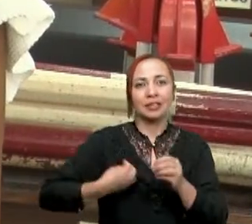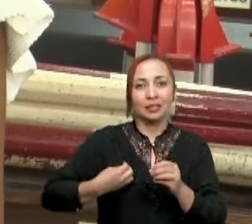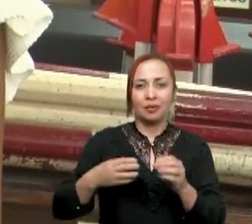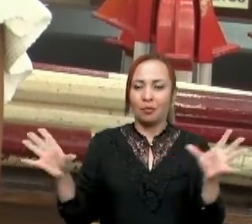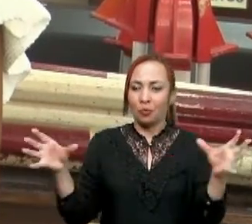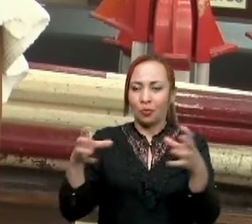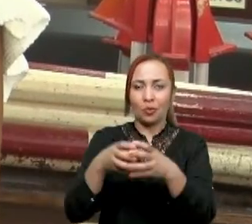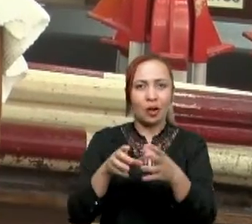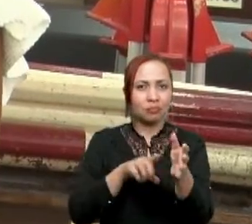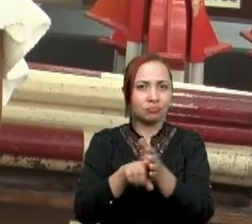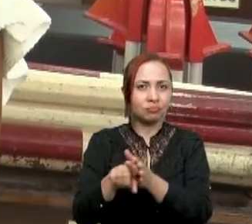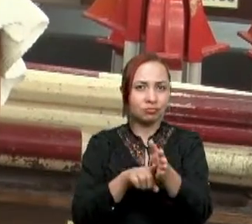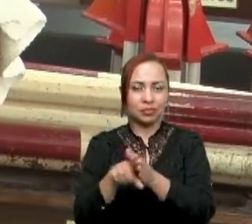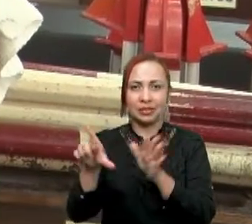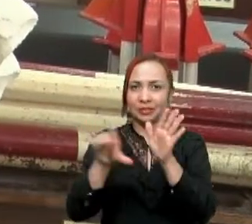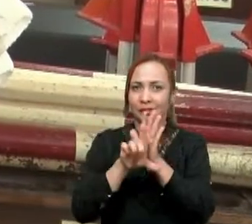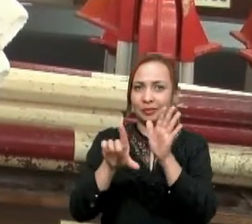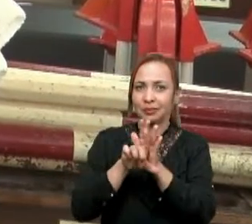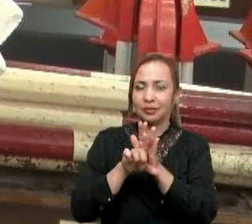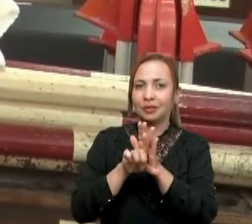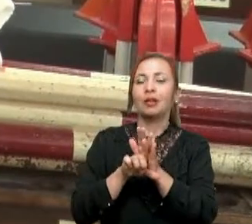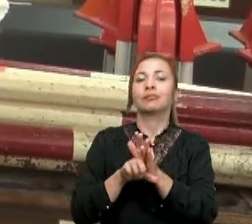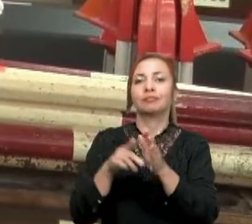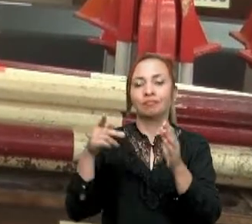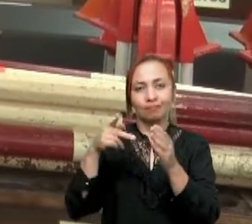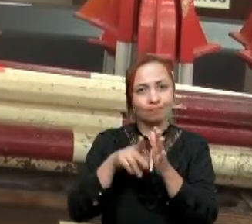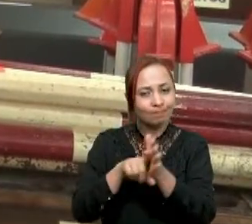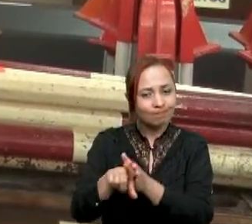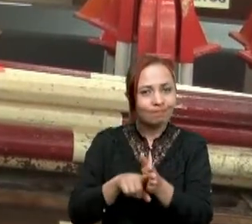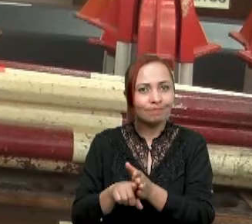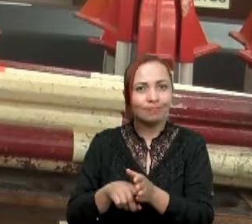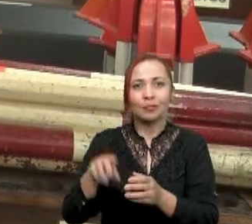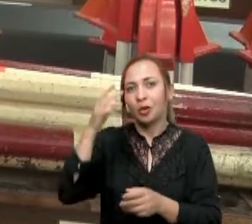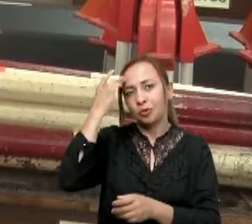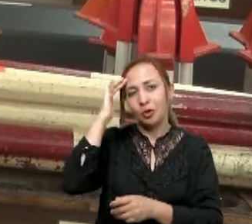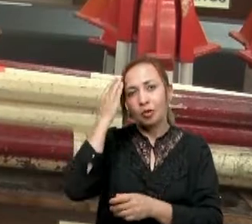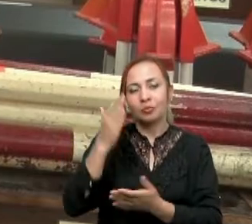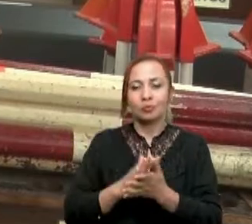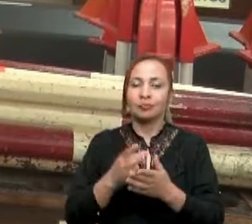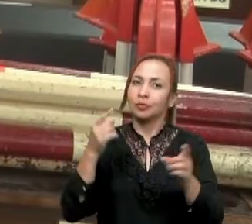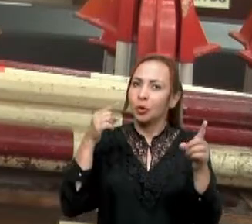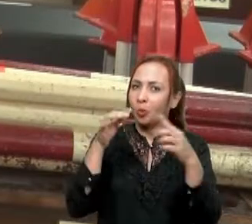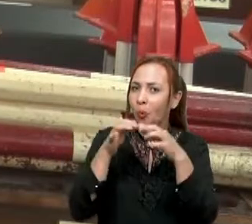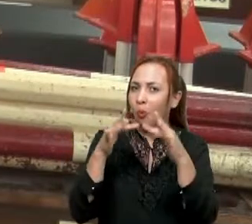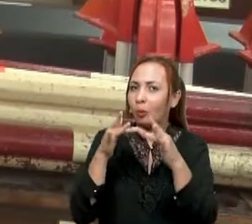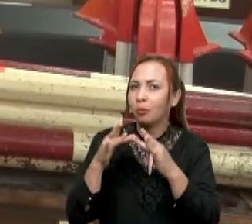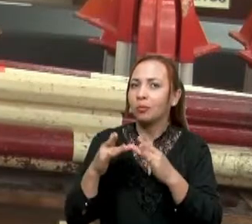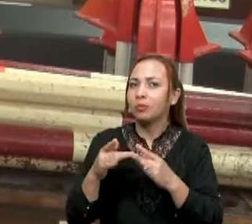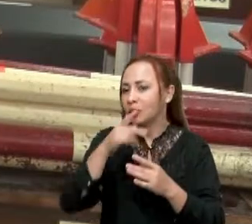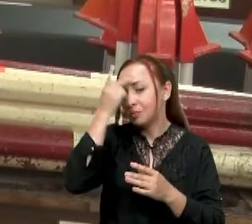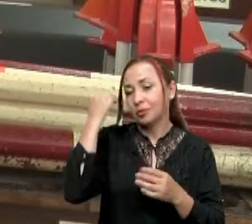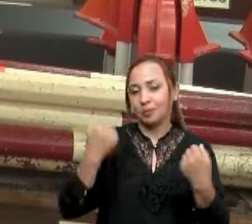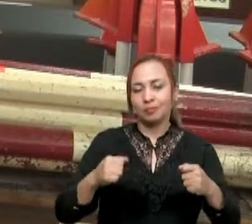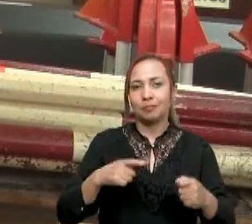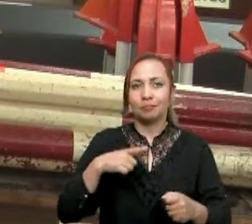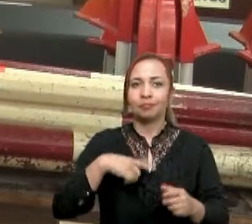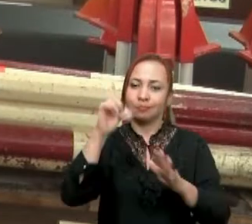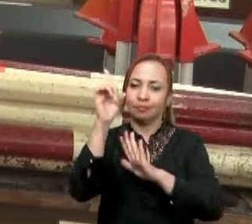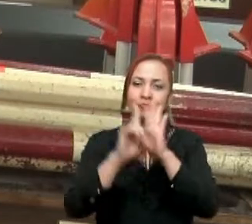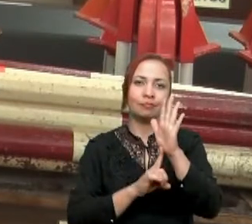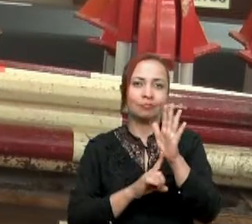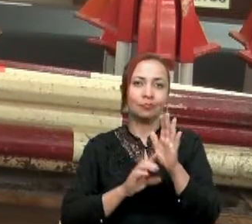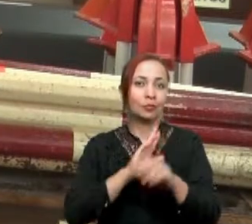direito estava muito restrita a pesquisa de legislação e jurisprudência só que está de fato em contato as pessoas que precisam